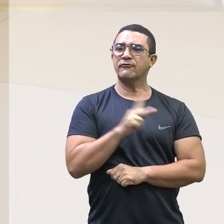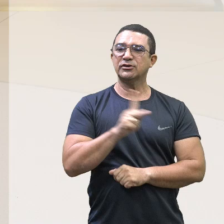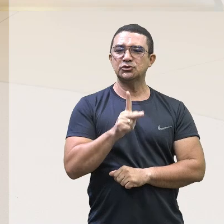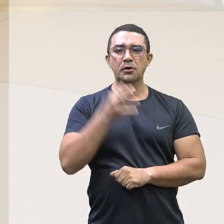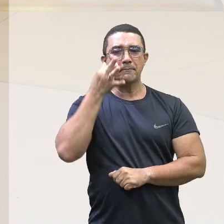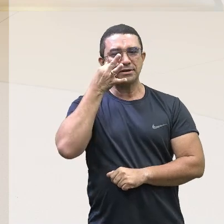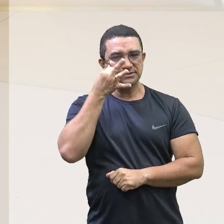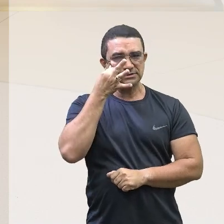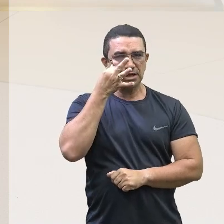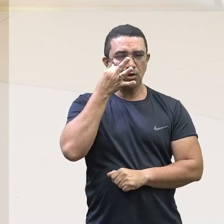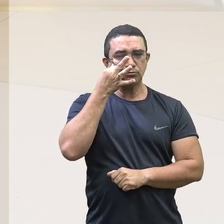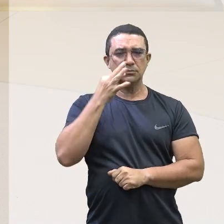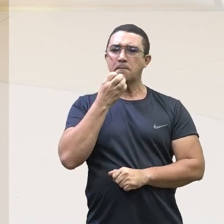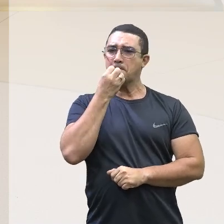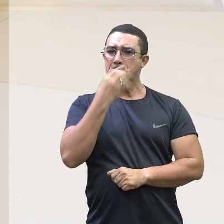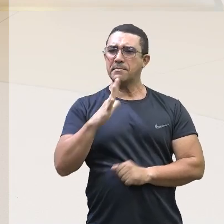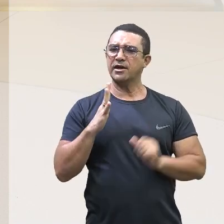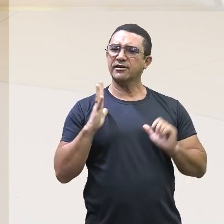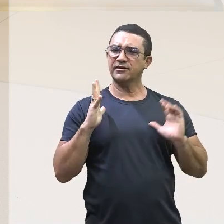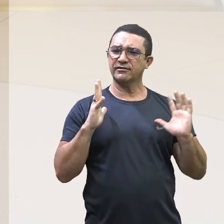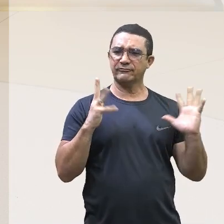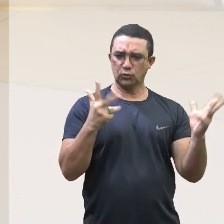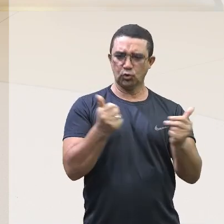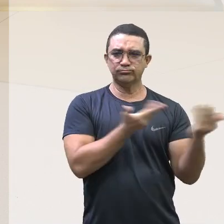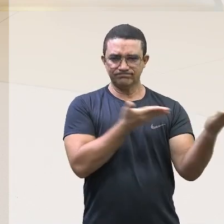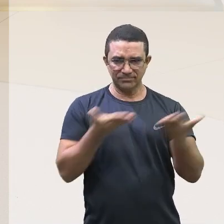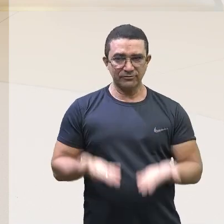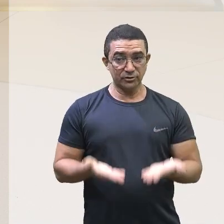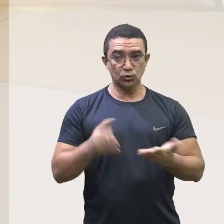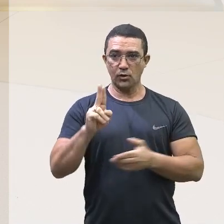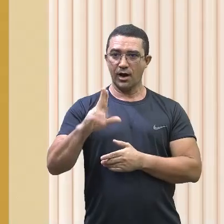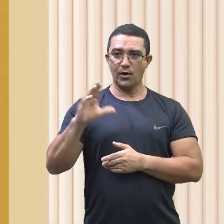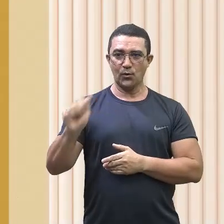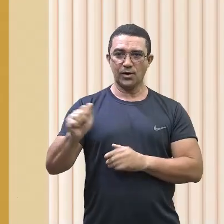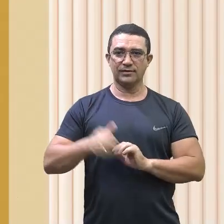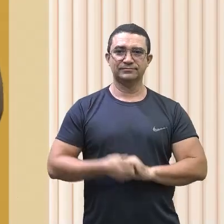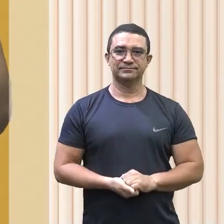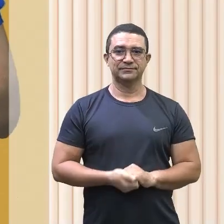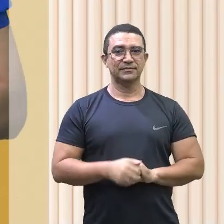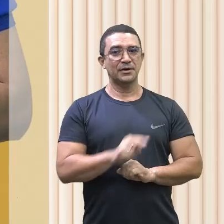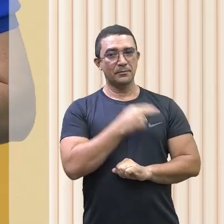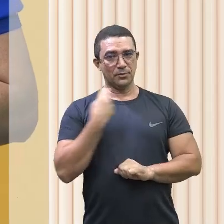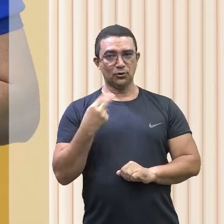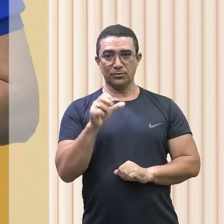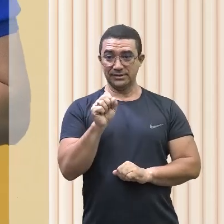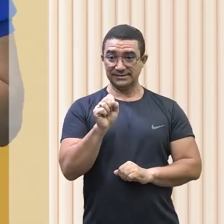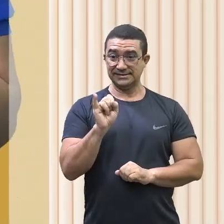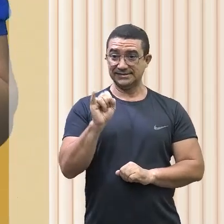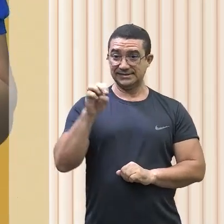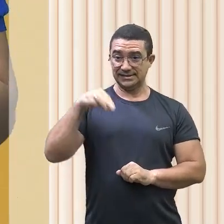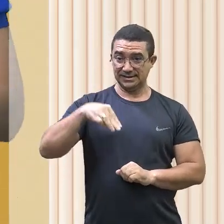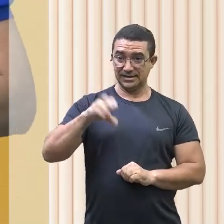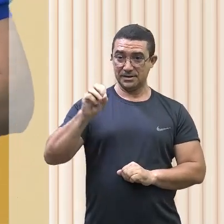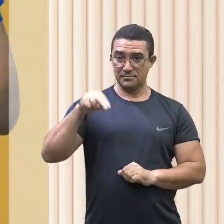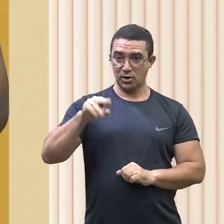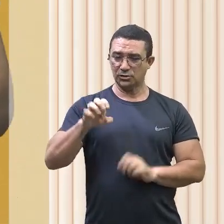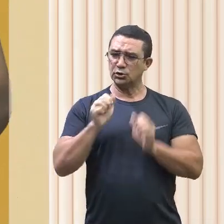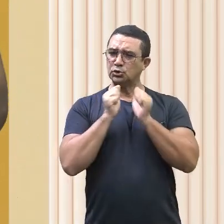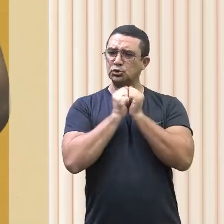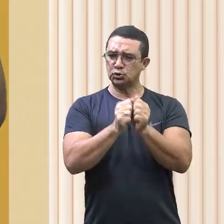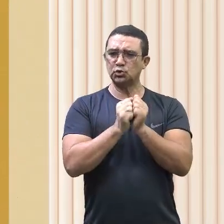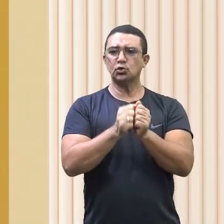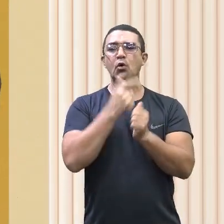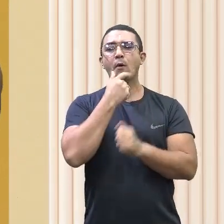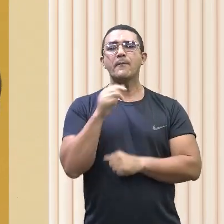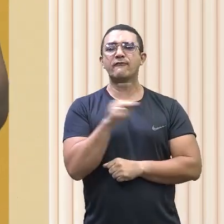aí presenciais, sejam todos bem-vindos aqui à nossa UCA. Sou a professora Simone Silva e vou estar aqui juntamente com o